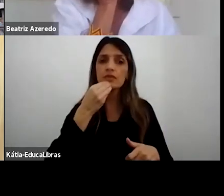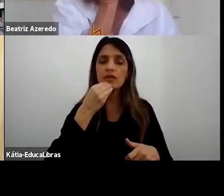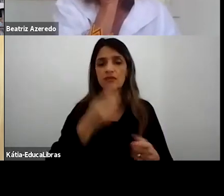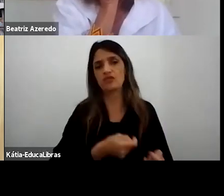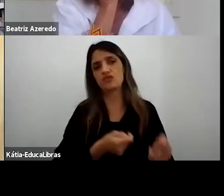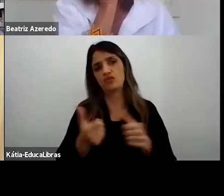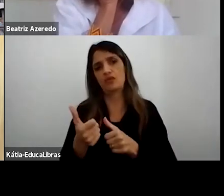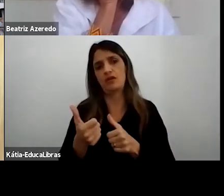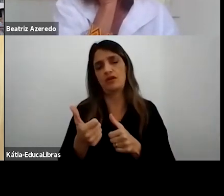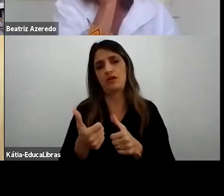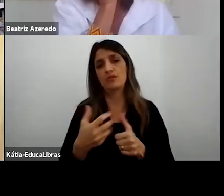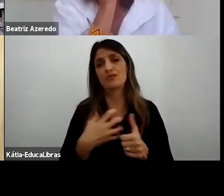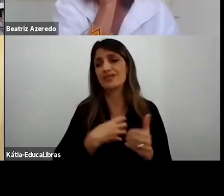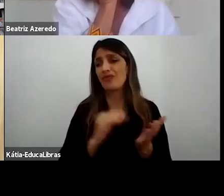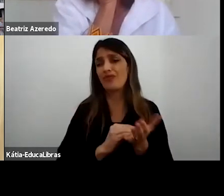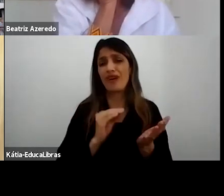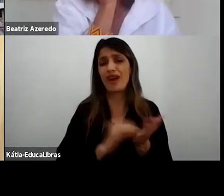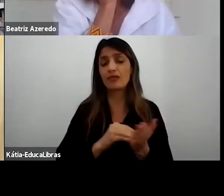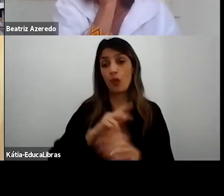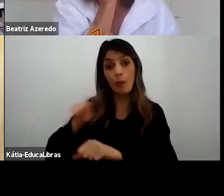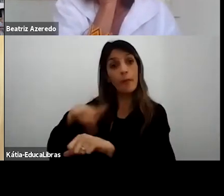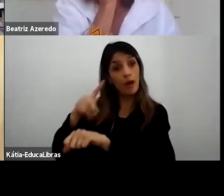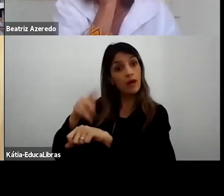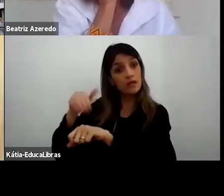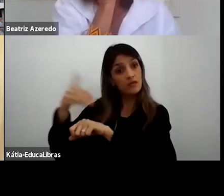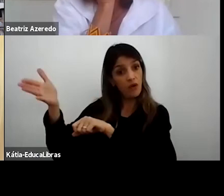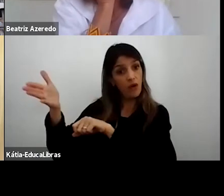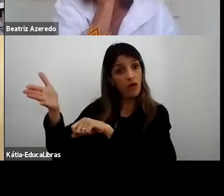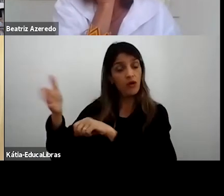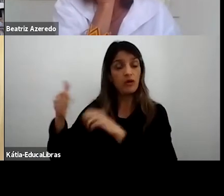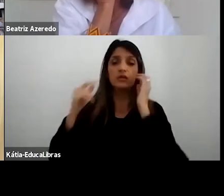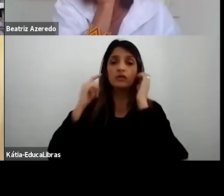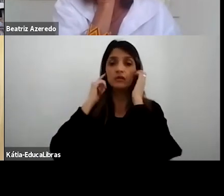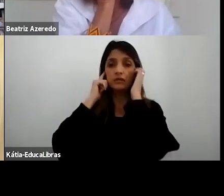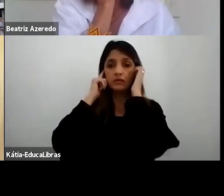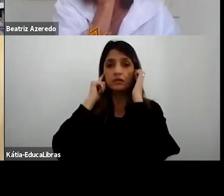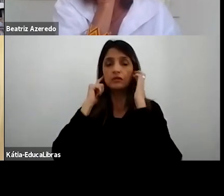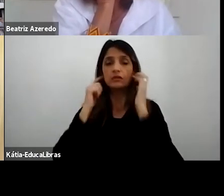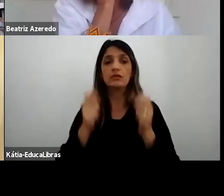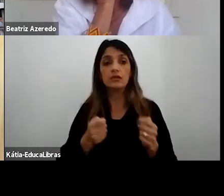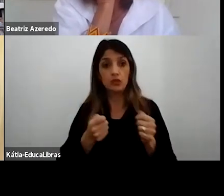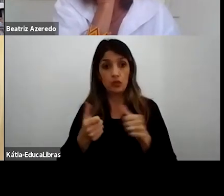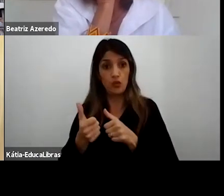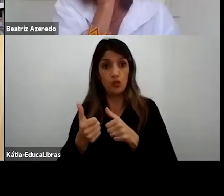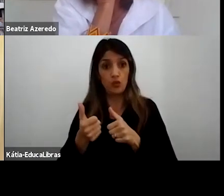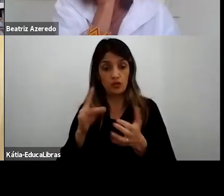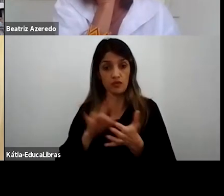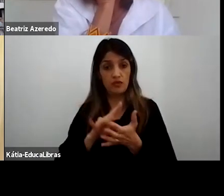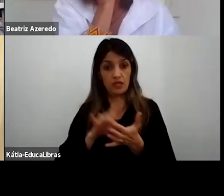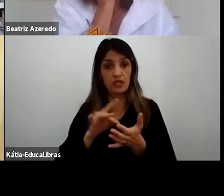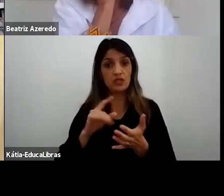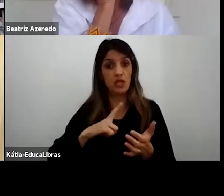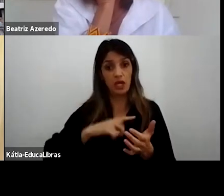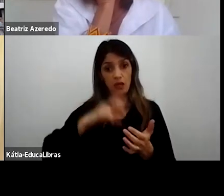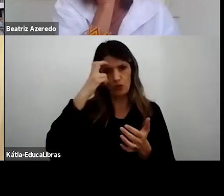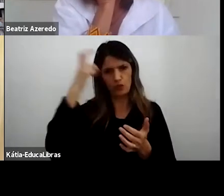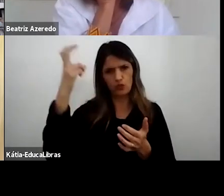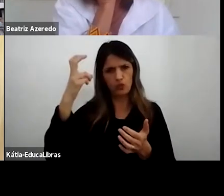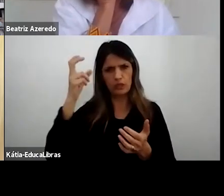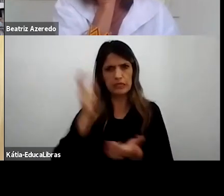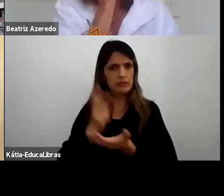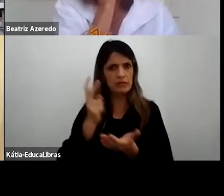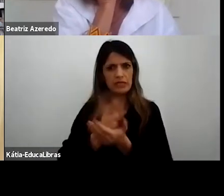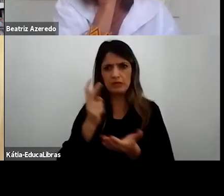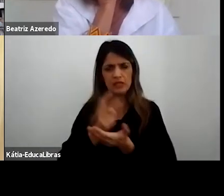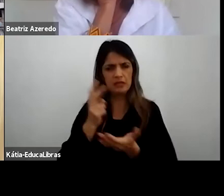não tem, nos países doadores, quando você conhece o dia a dia, assim, Você tem oportunidade de doar o tempo inteiro. Tem